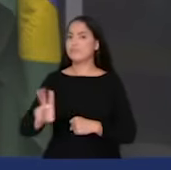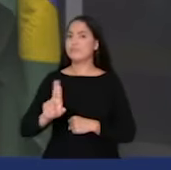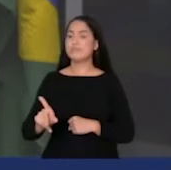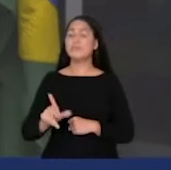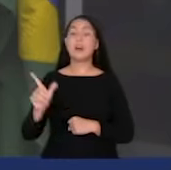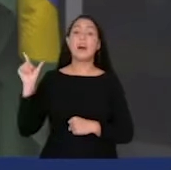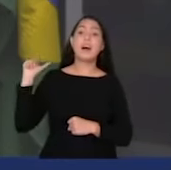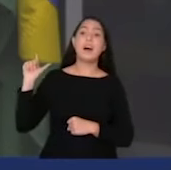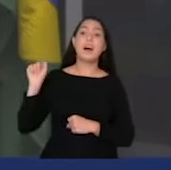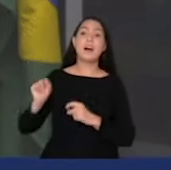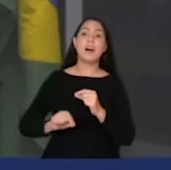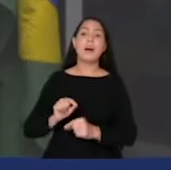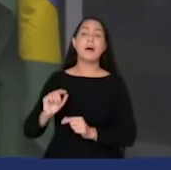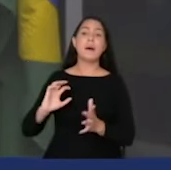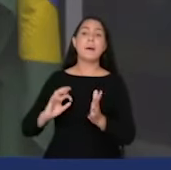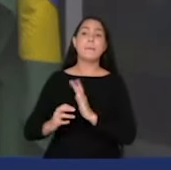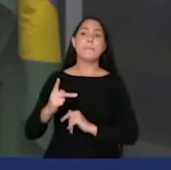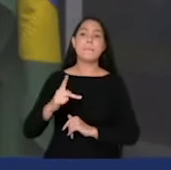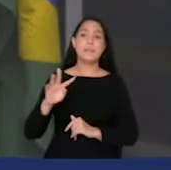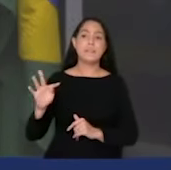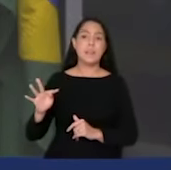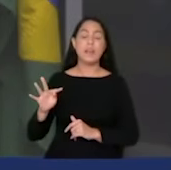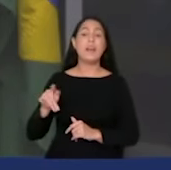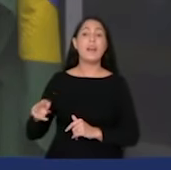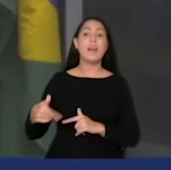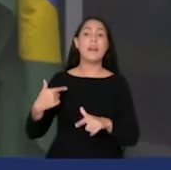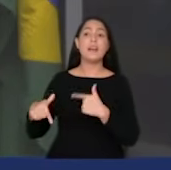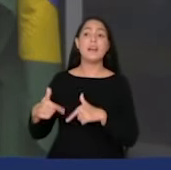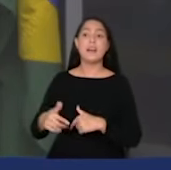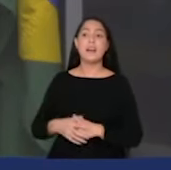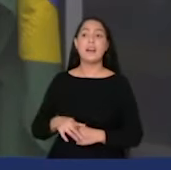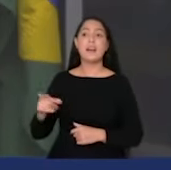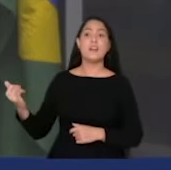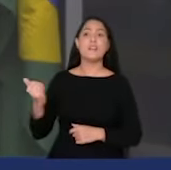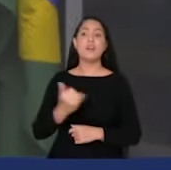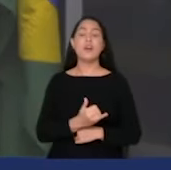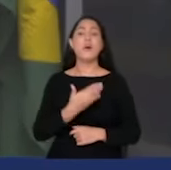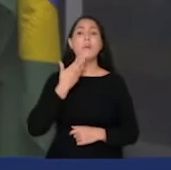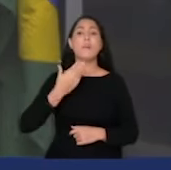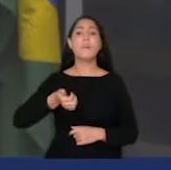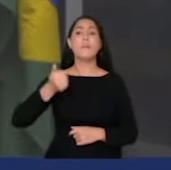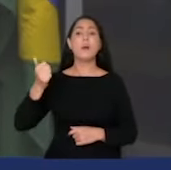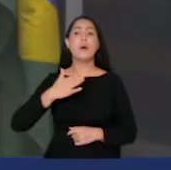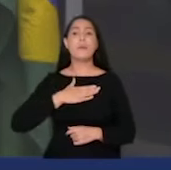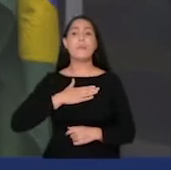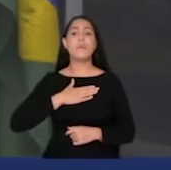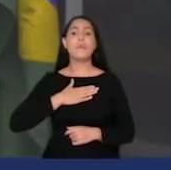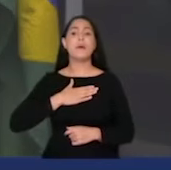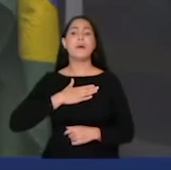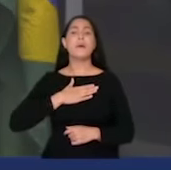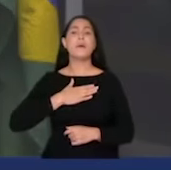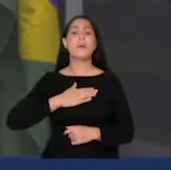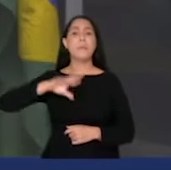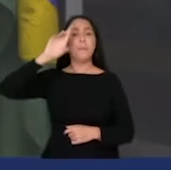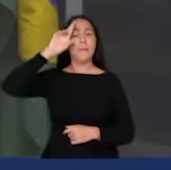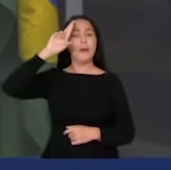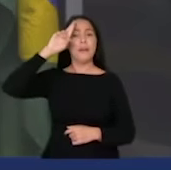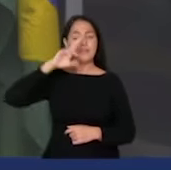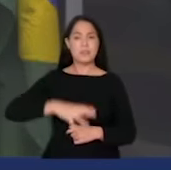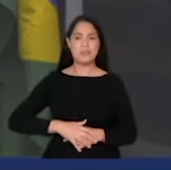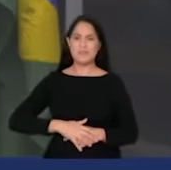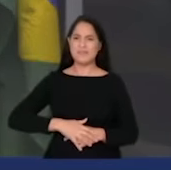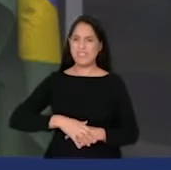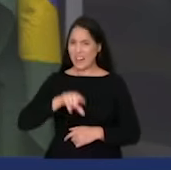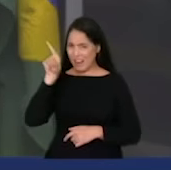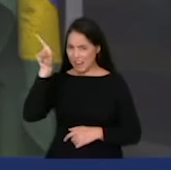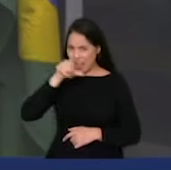ser preso, ele deu a seguinte declaração: foi o melhor patrão que eu tive. O Rio de Janeiro é um balaio de